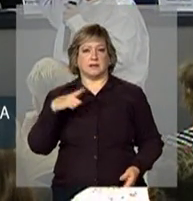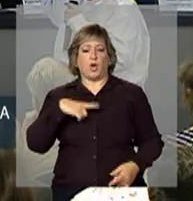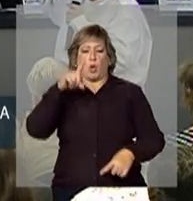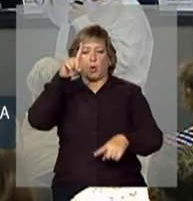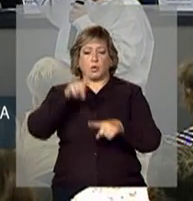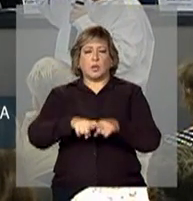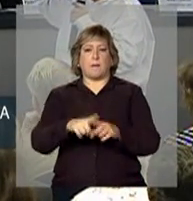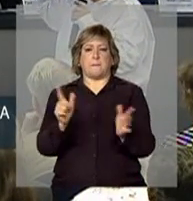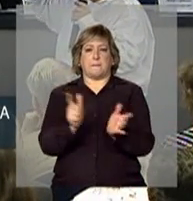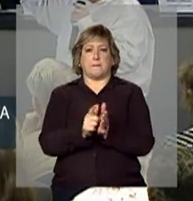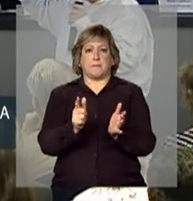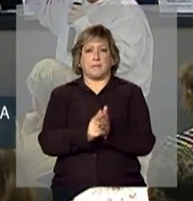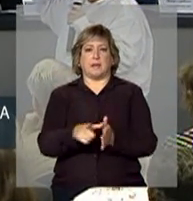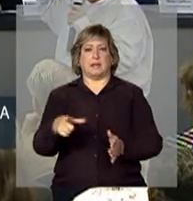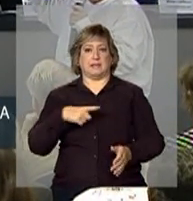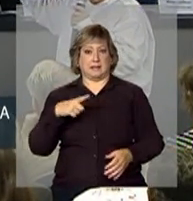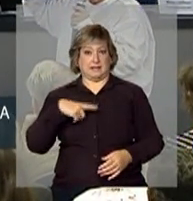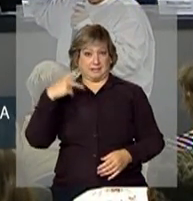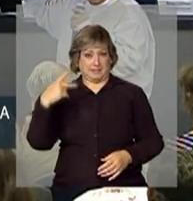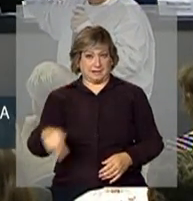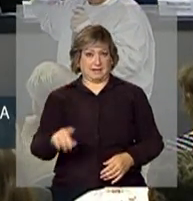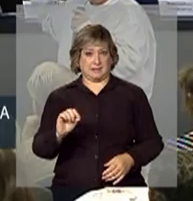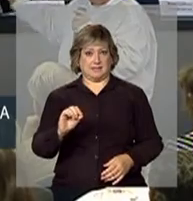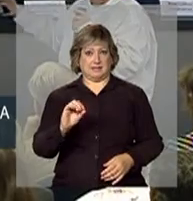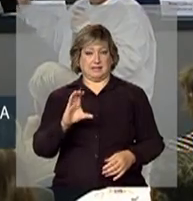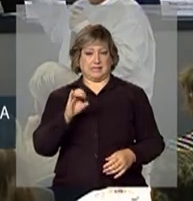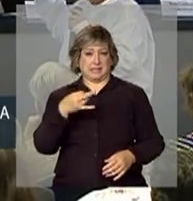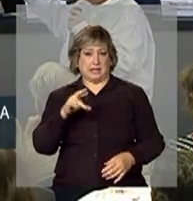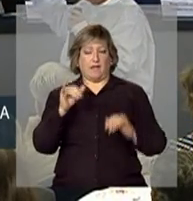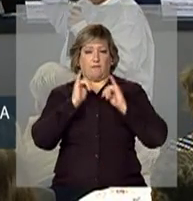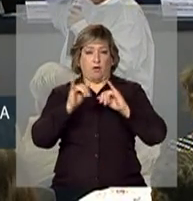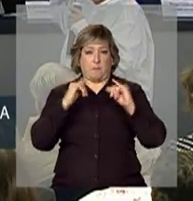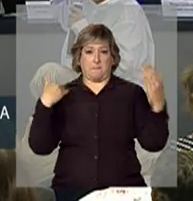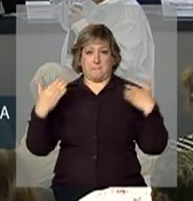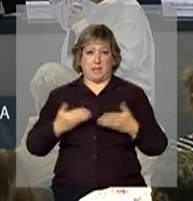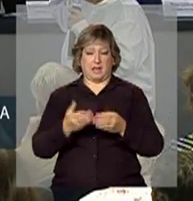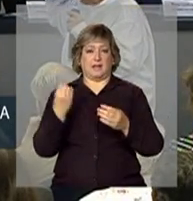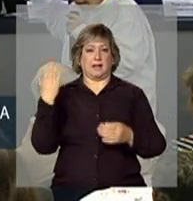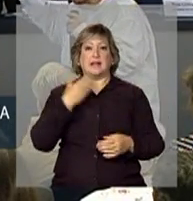páginas produzidas pelo CNMAR em dezembro de